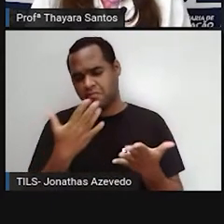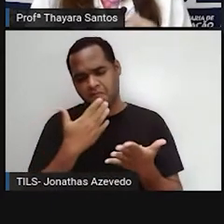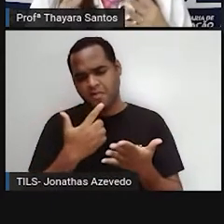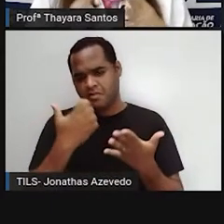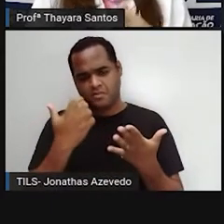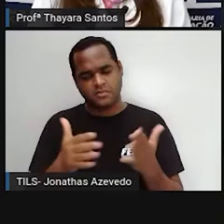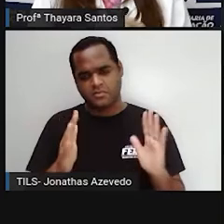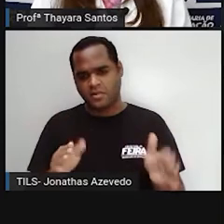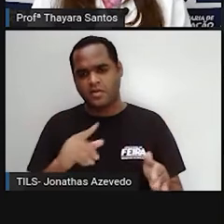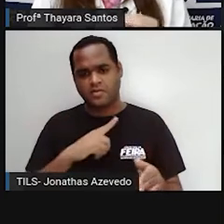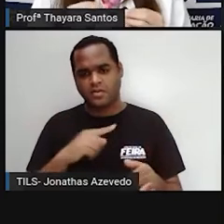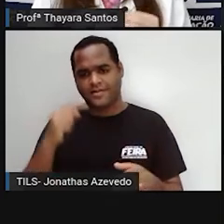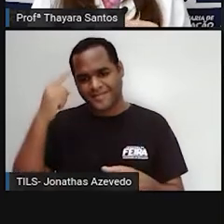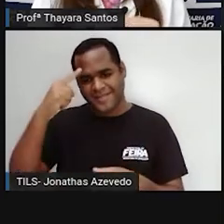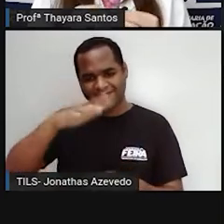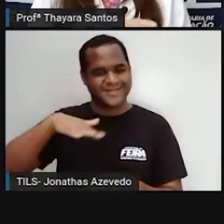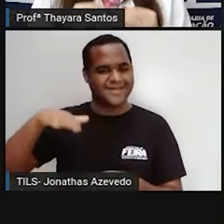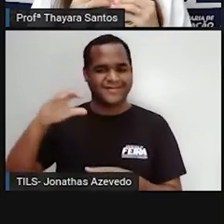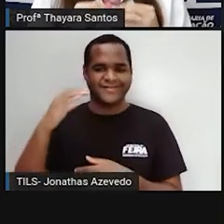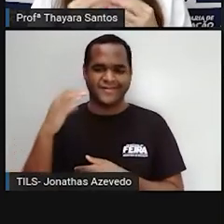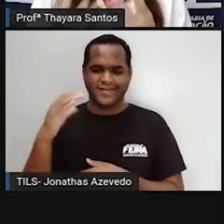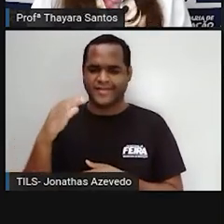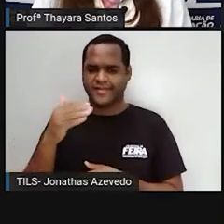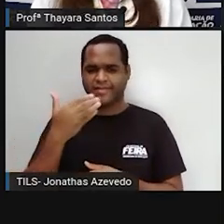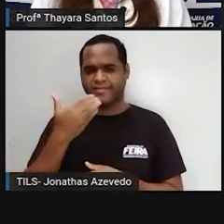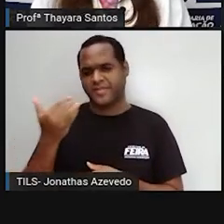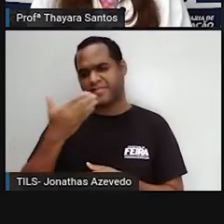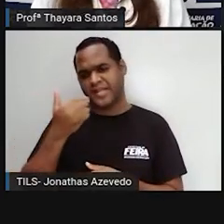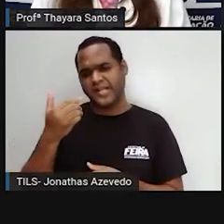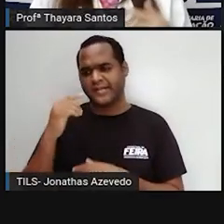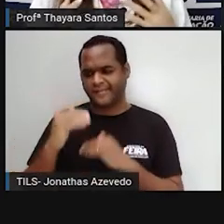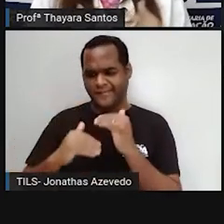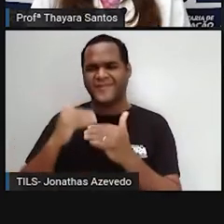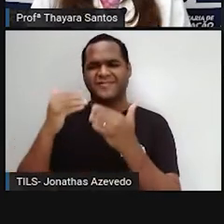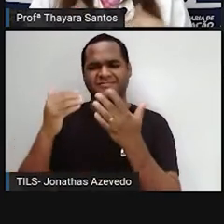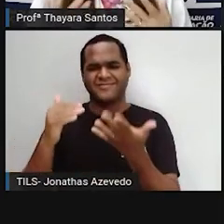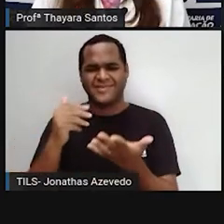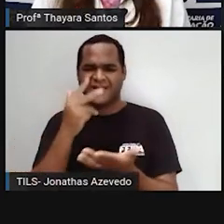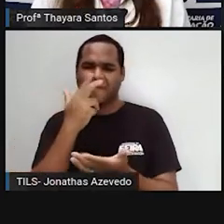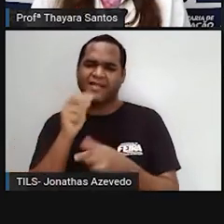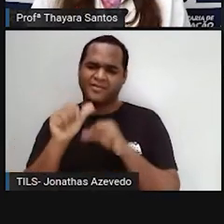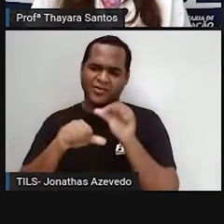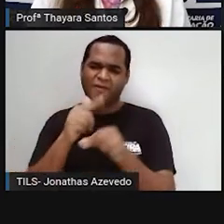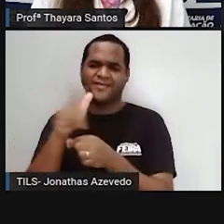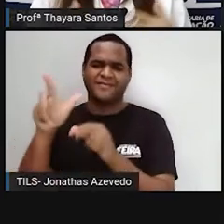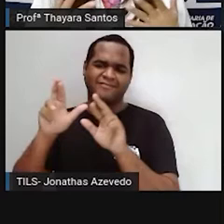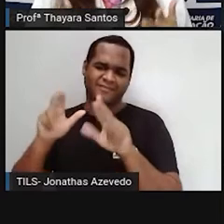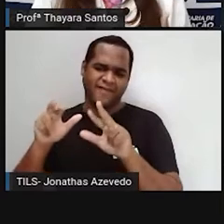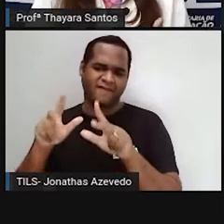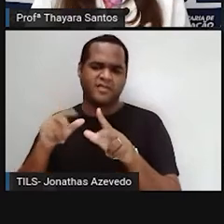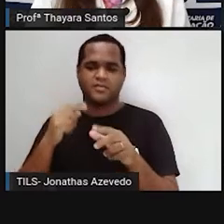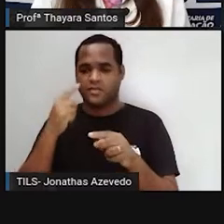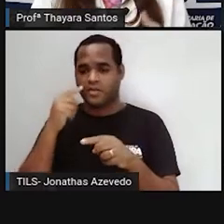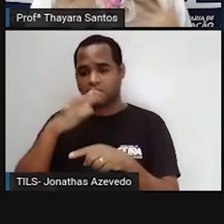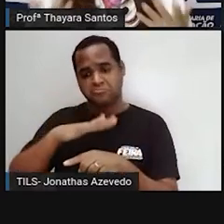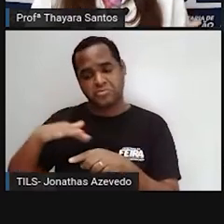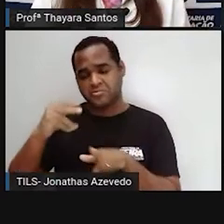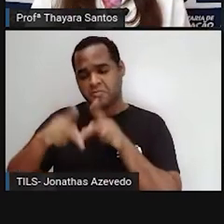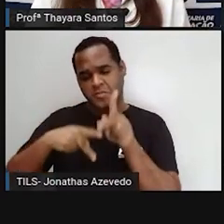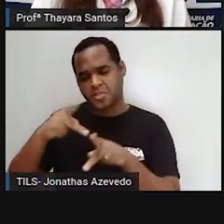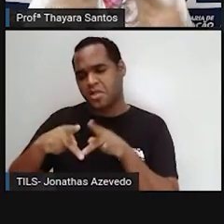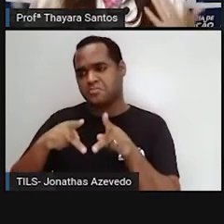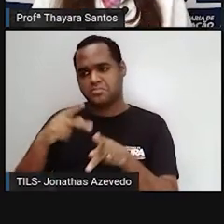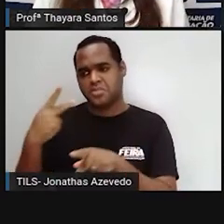para vocês. Aqui na área de ciência, evolução não quer dizer melhoria. Evolução é qualquer mudança que ocorra em uma população, em